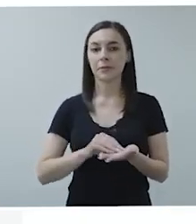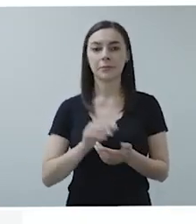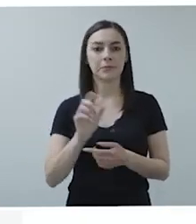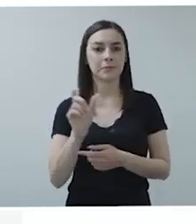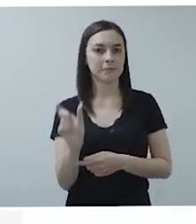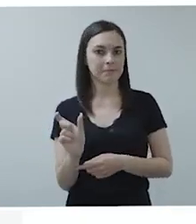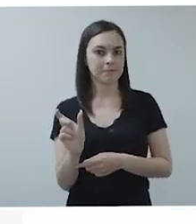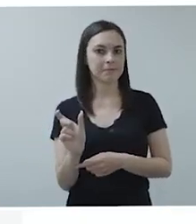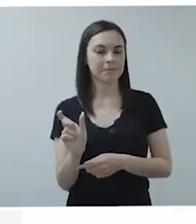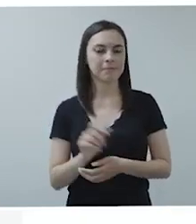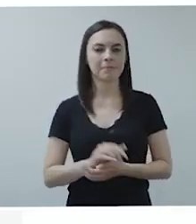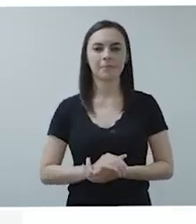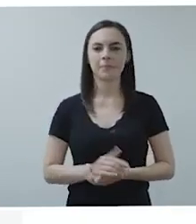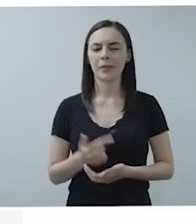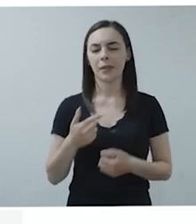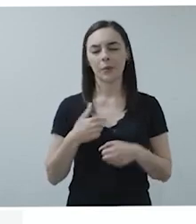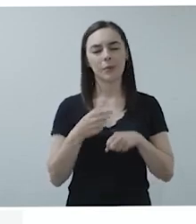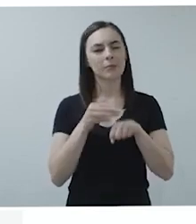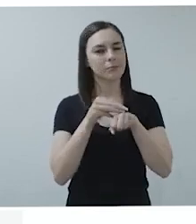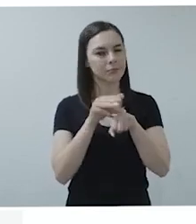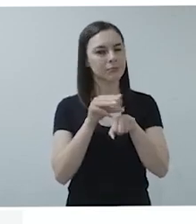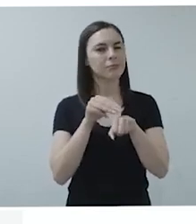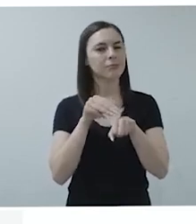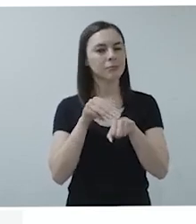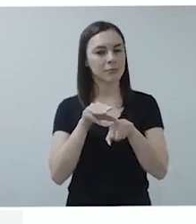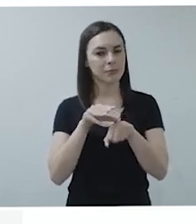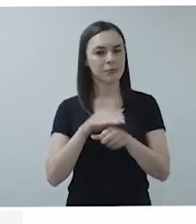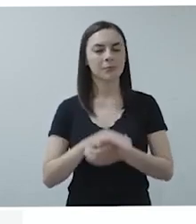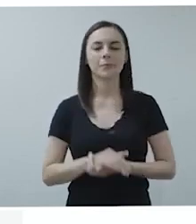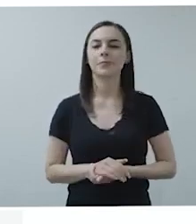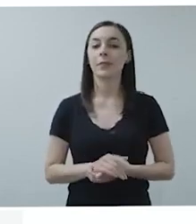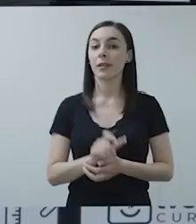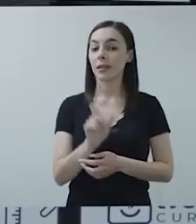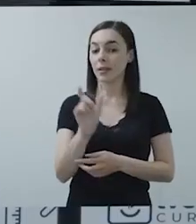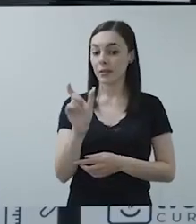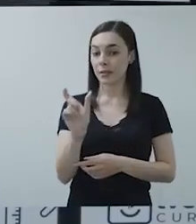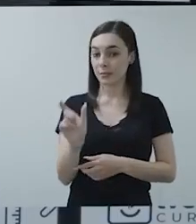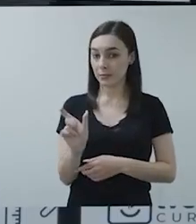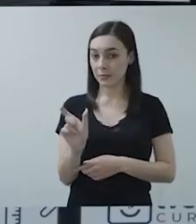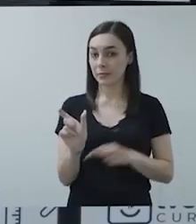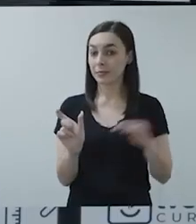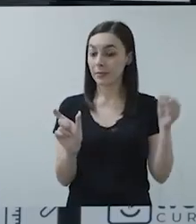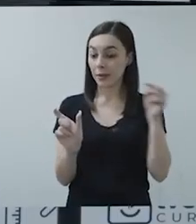na palavra. Então, eu vou dar uma dica para vocês. Essa palavra